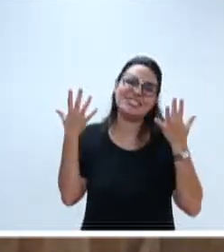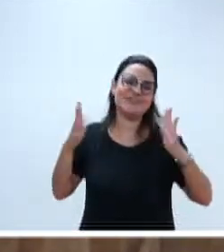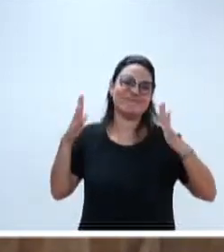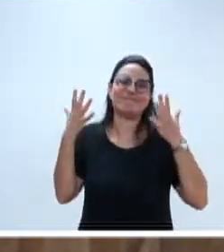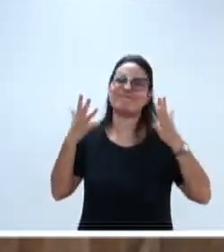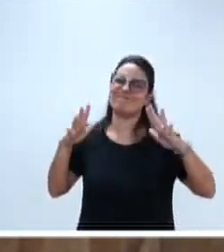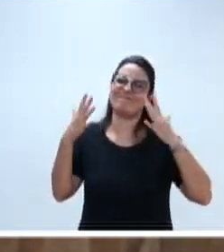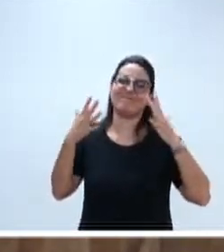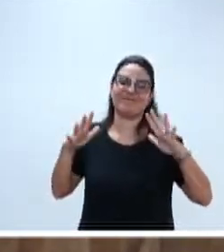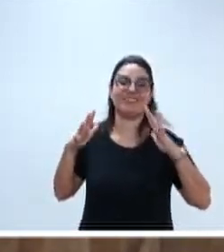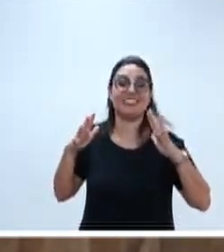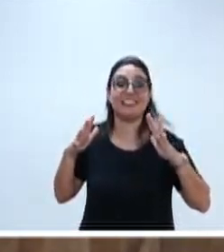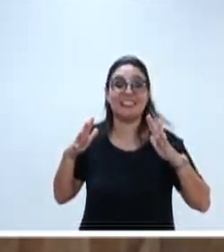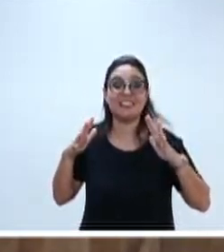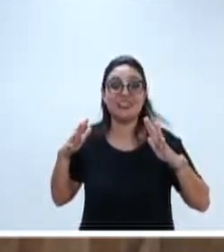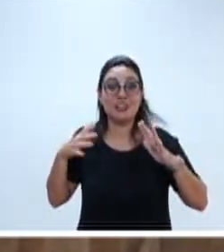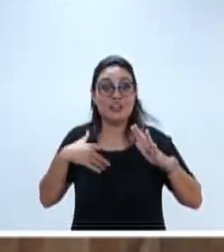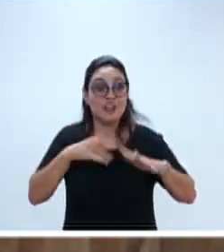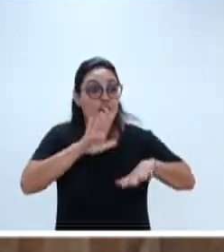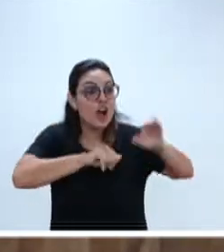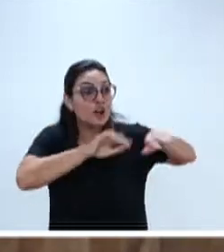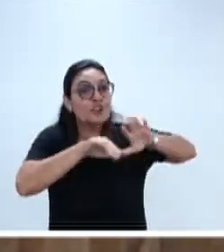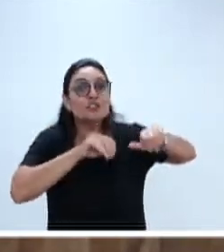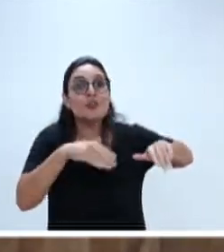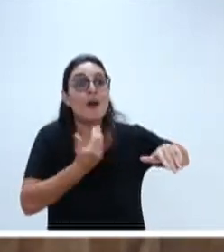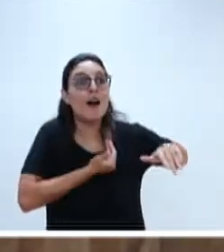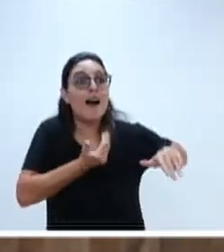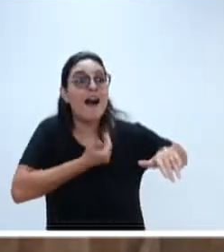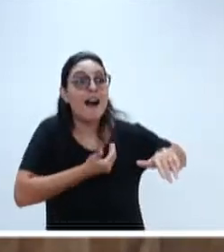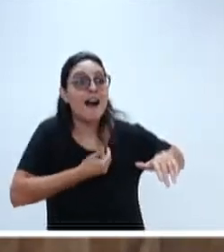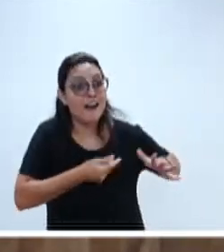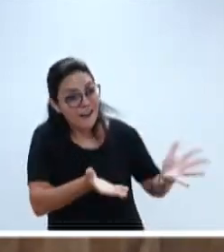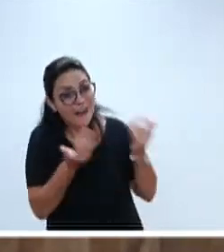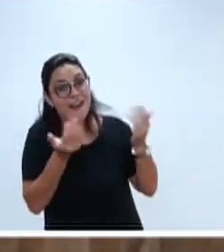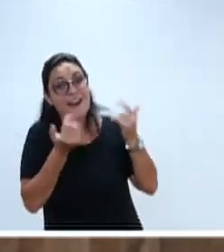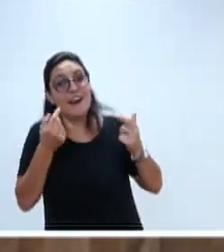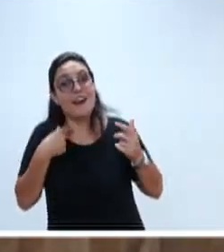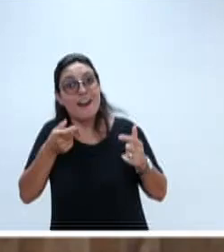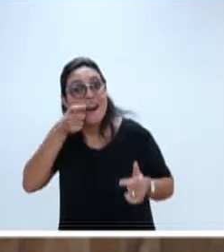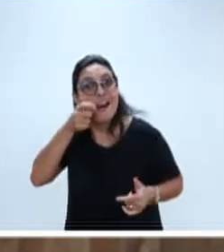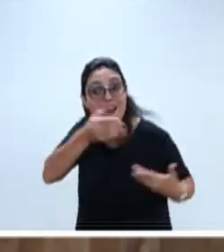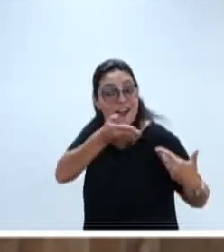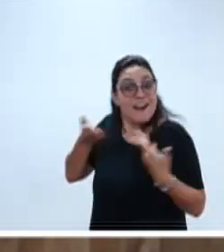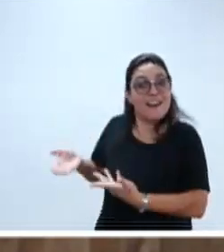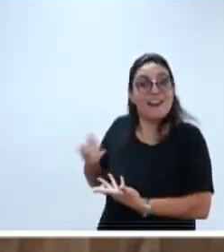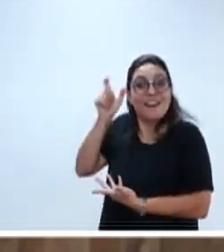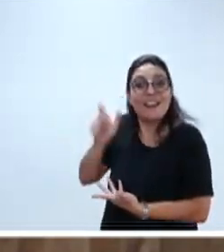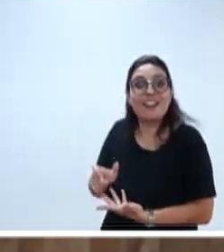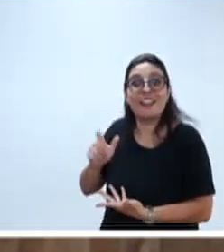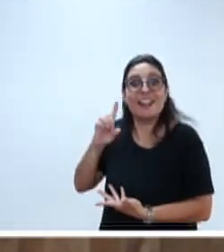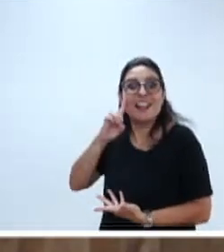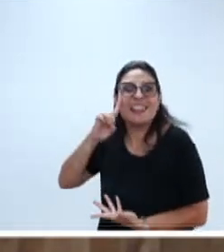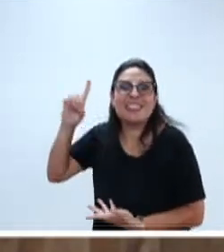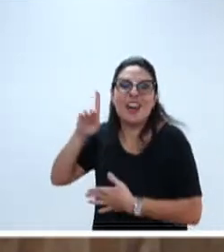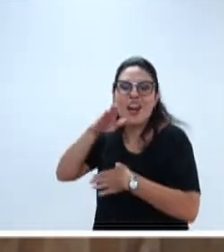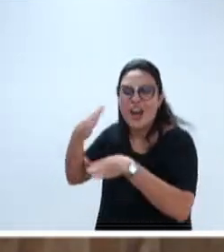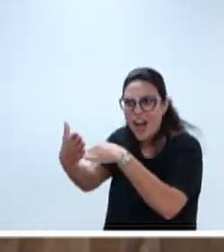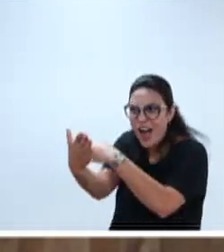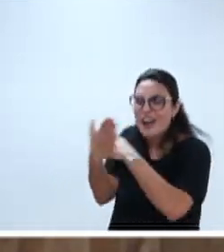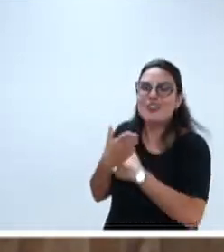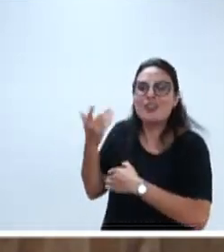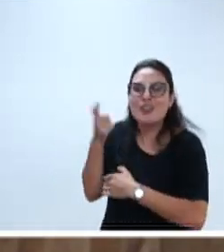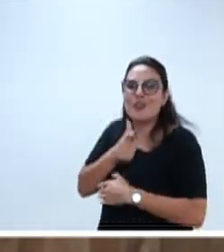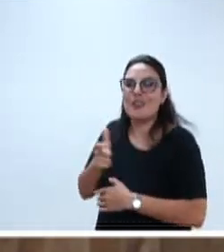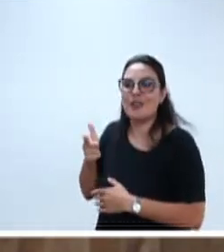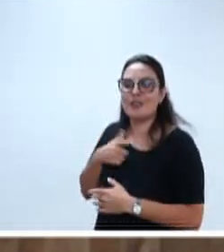a Deus e notificar isso para os seus amigos. Grandes coisas Deus tem feito na minha vida.